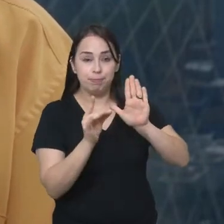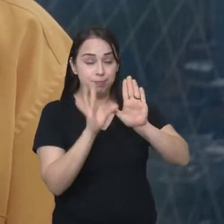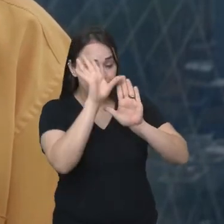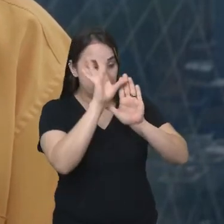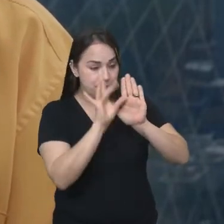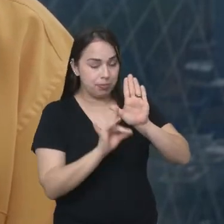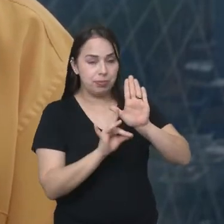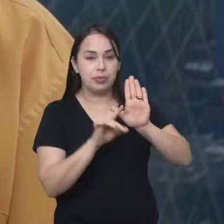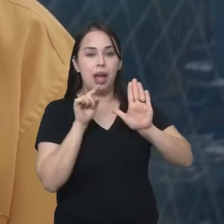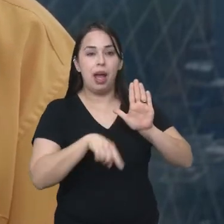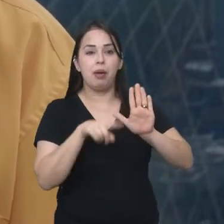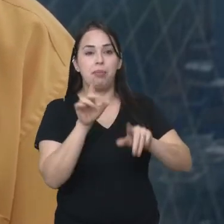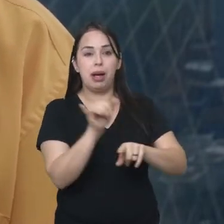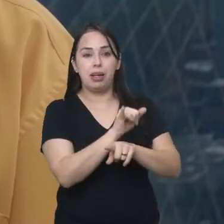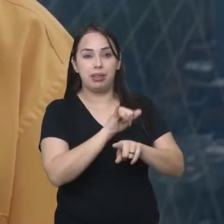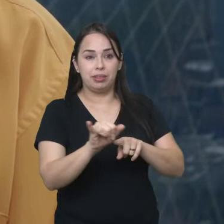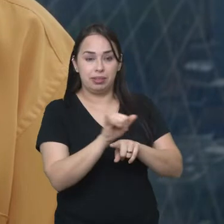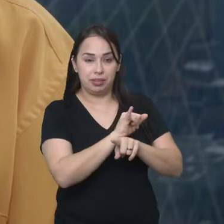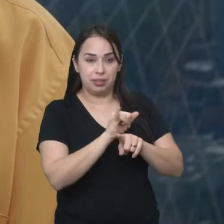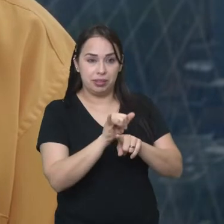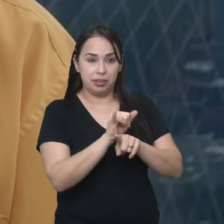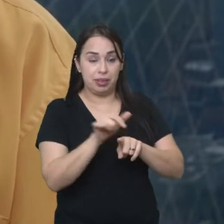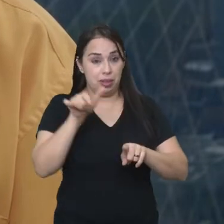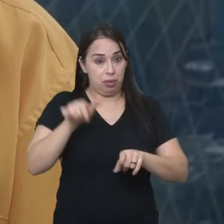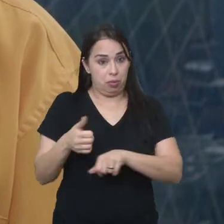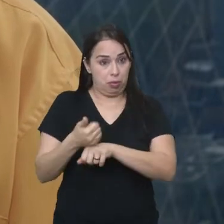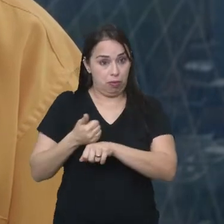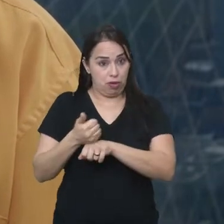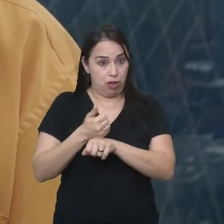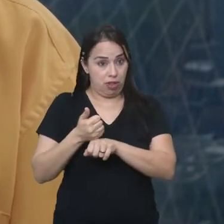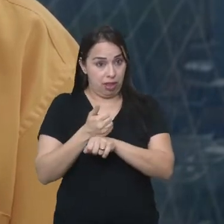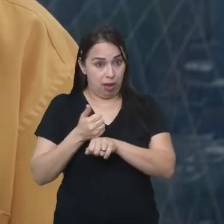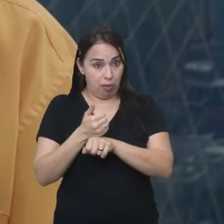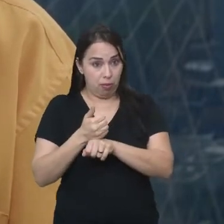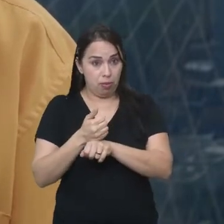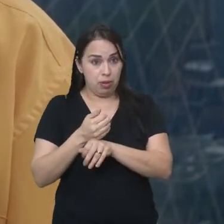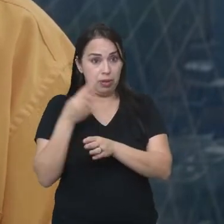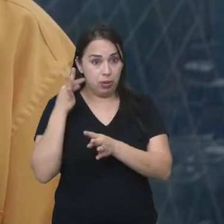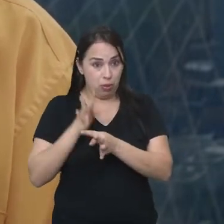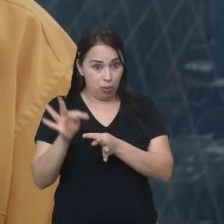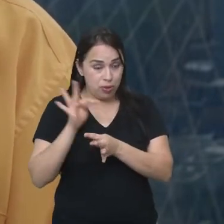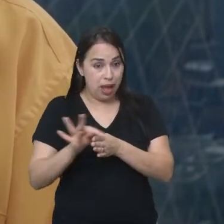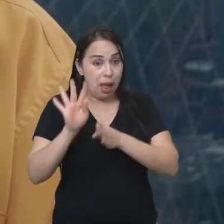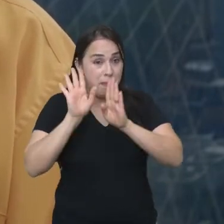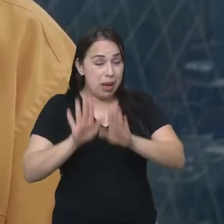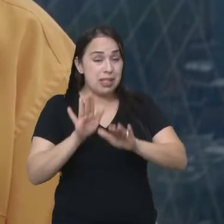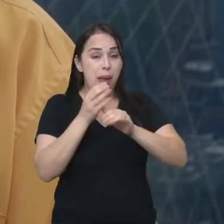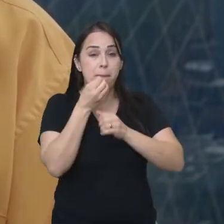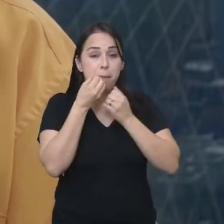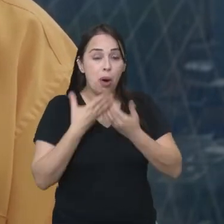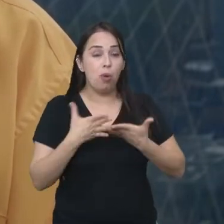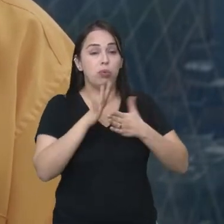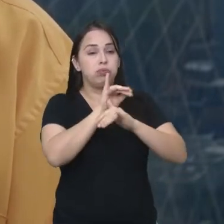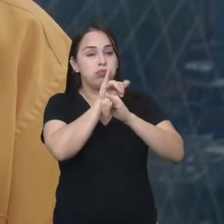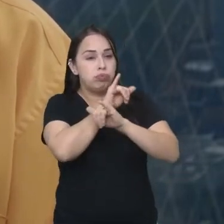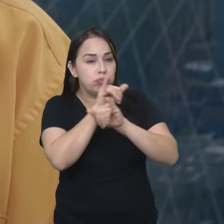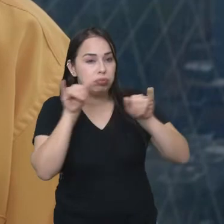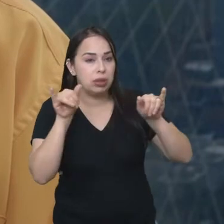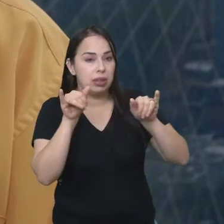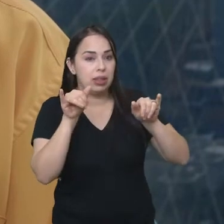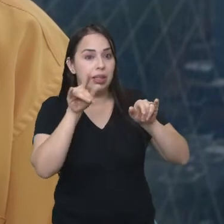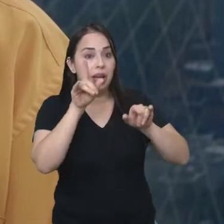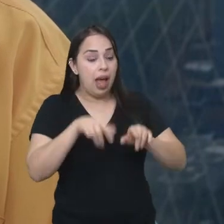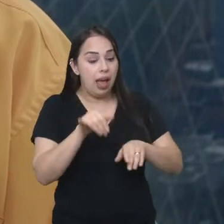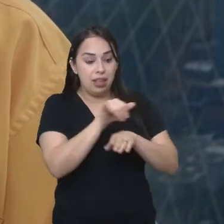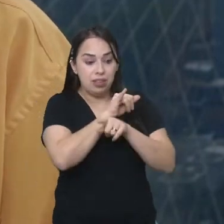fala que é um instrumento do conselheiro tutelar na sua atuação, mas é bom promover ele porque, assim, ele é uma ferramenta